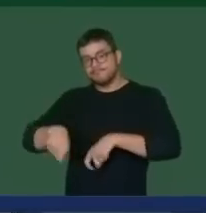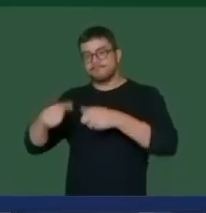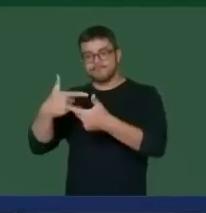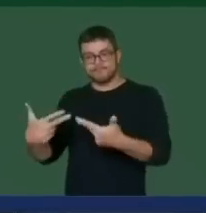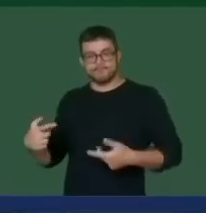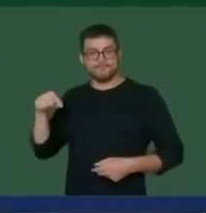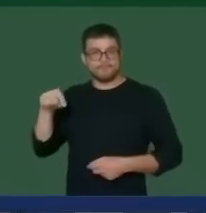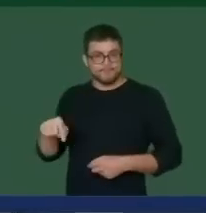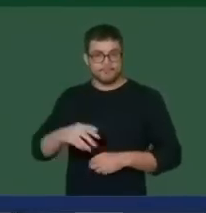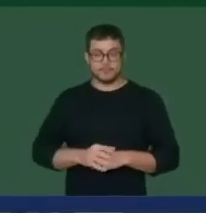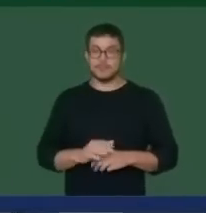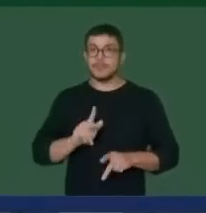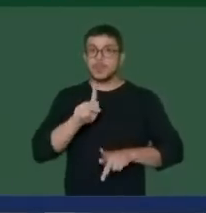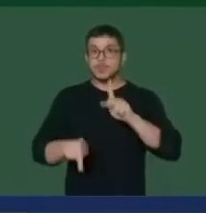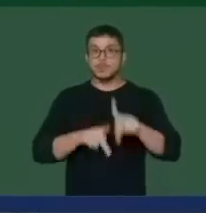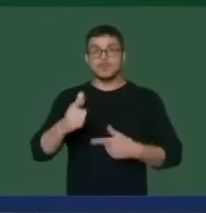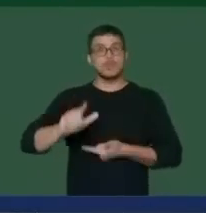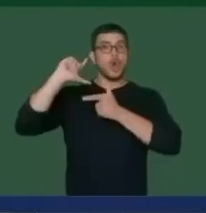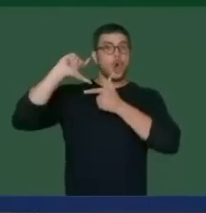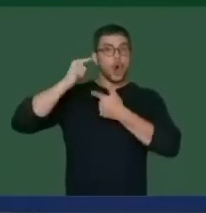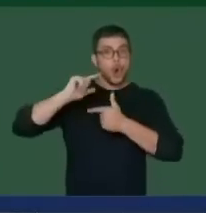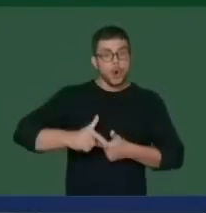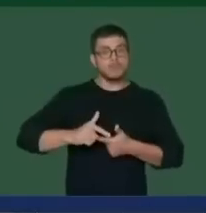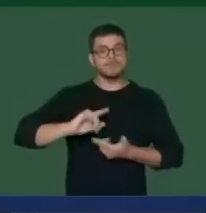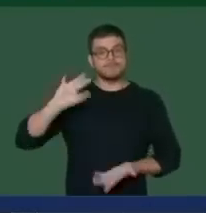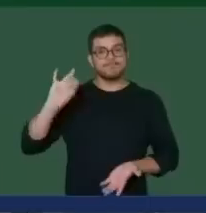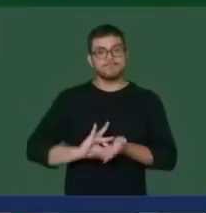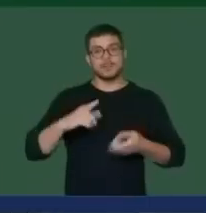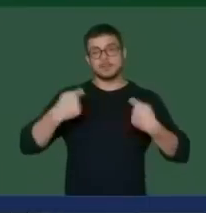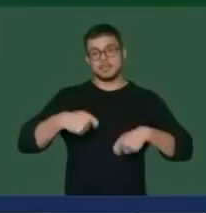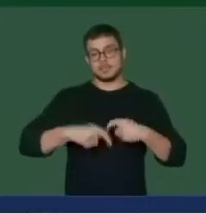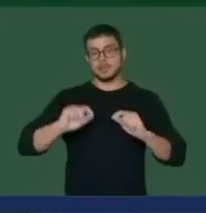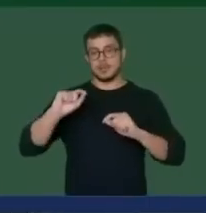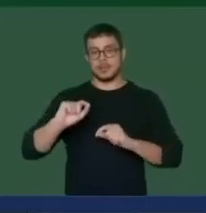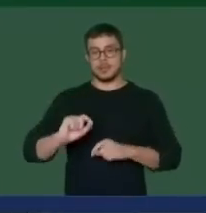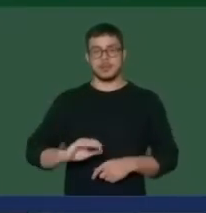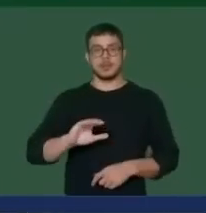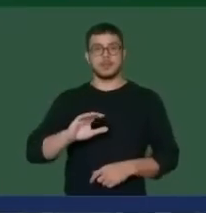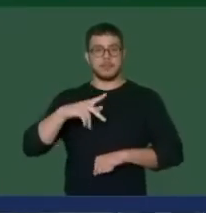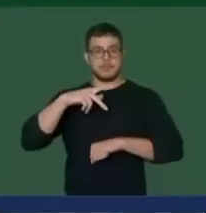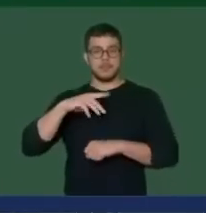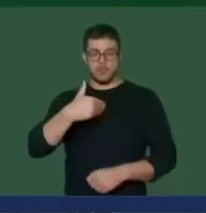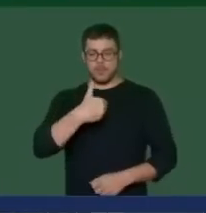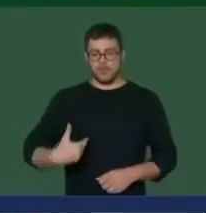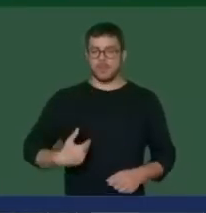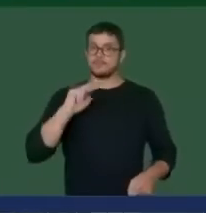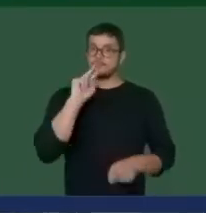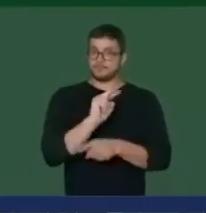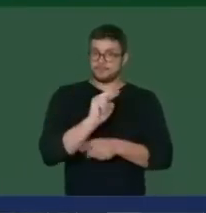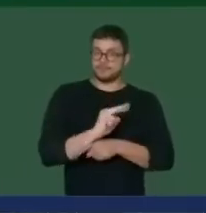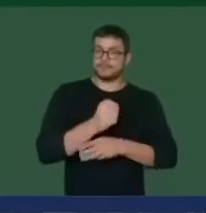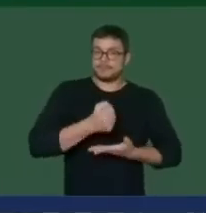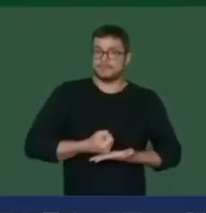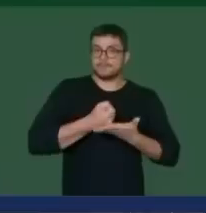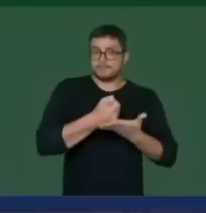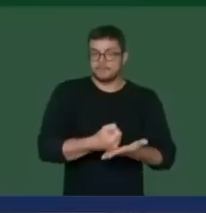nossos povos originários, precisam da mão protetora do Estado, da assistência e solidariedade de